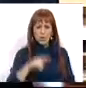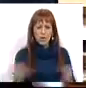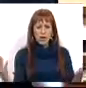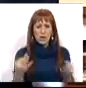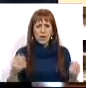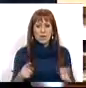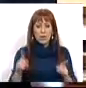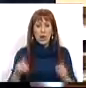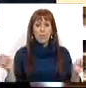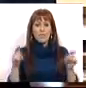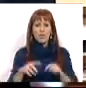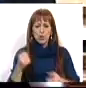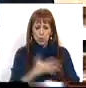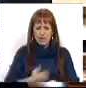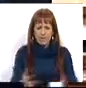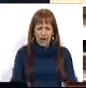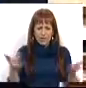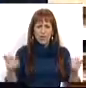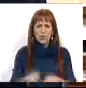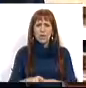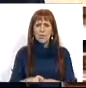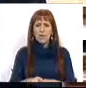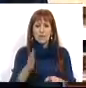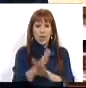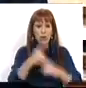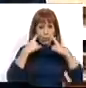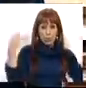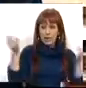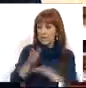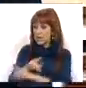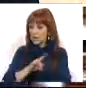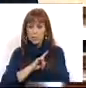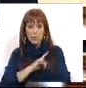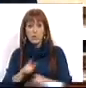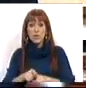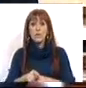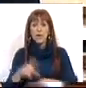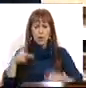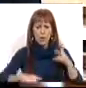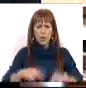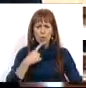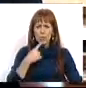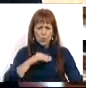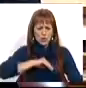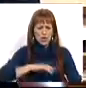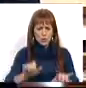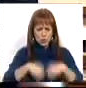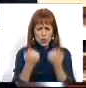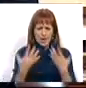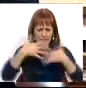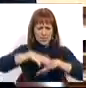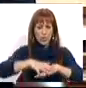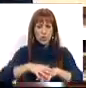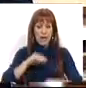além de ter promovido o desemprego, tanto no setor público como no setor privado, ainda cortou substancialmente o rendimento social de